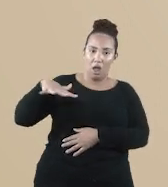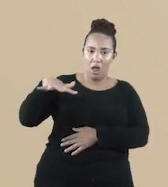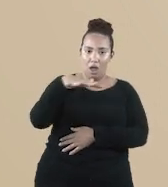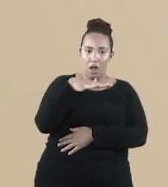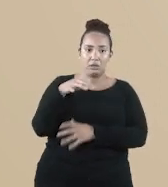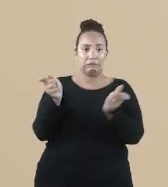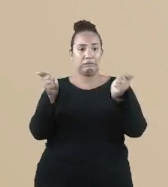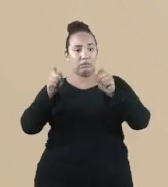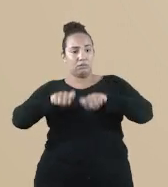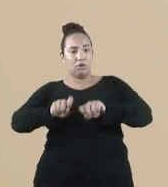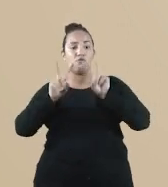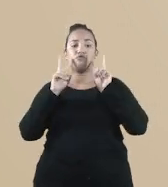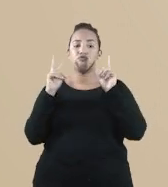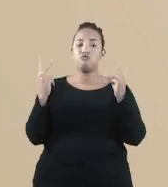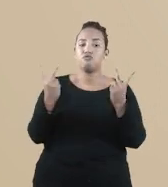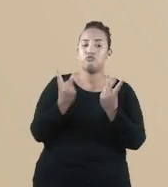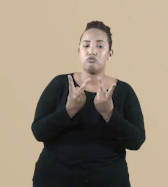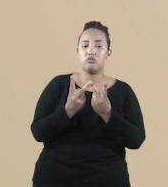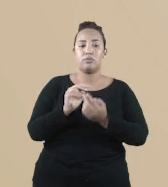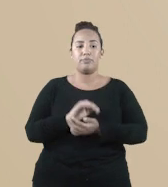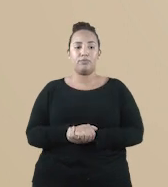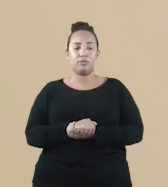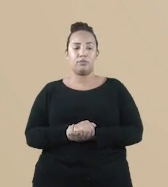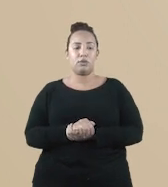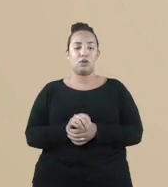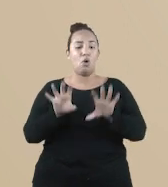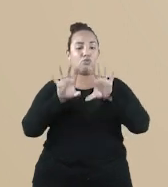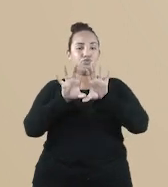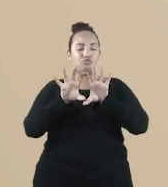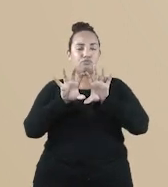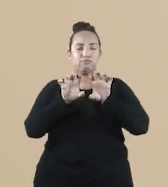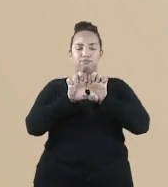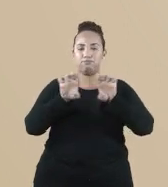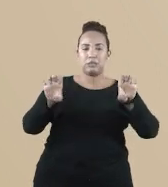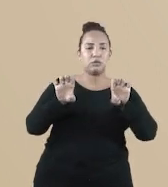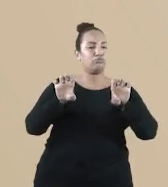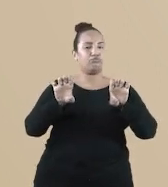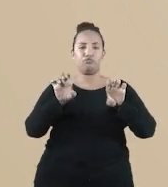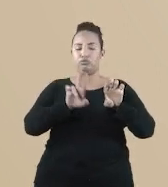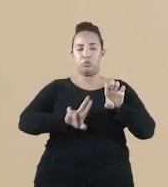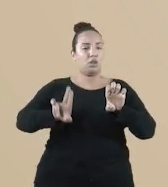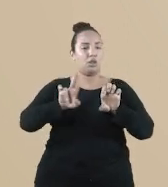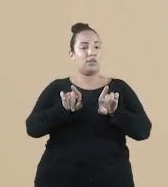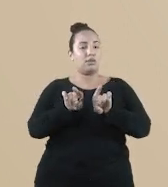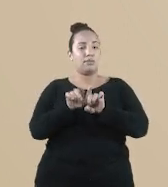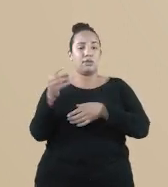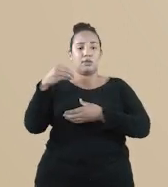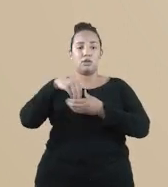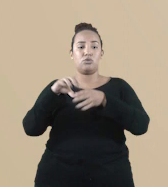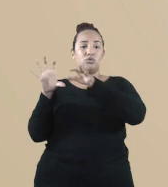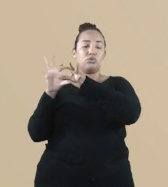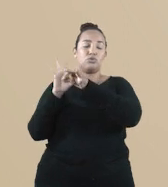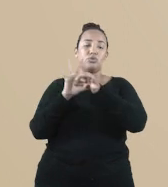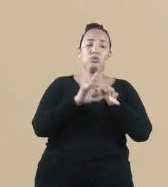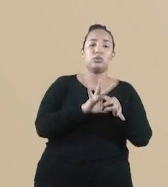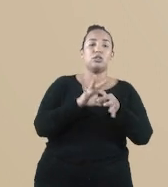área, capacidade e volume, sem uso de fórmulas, inseridos sempre que possível em contextos